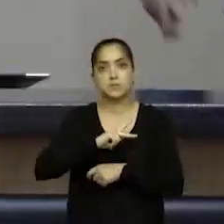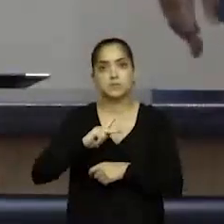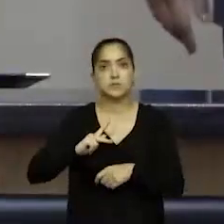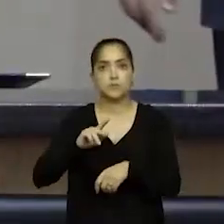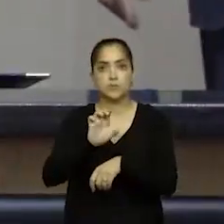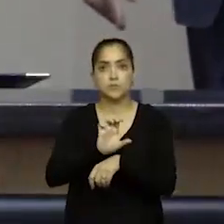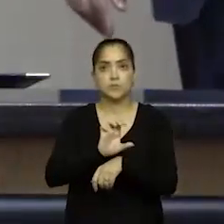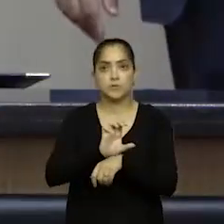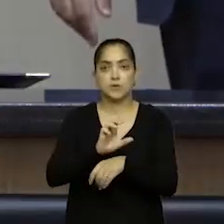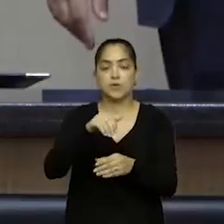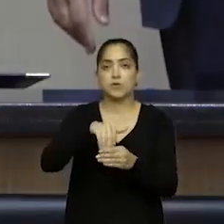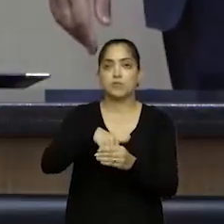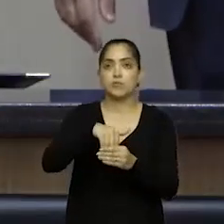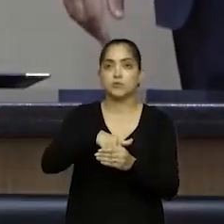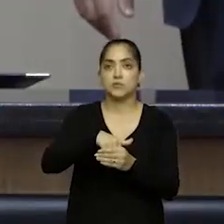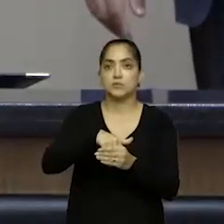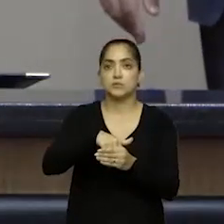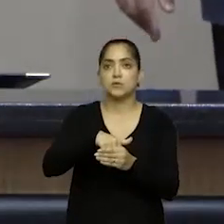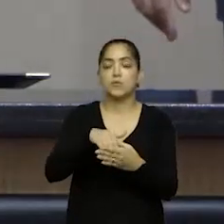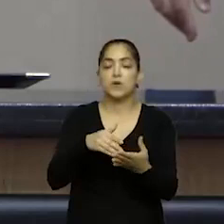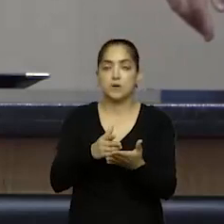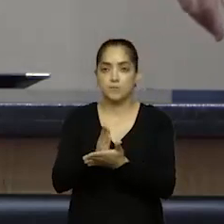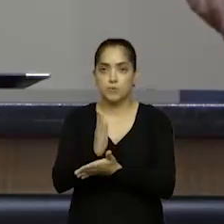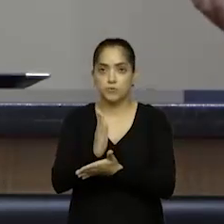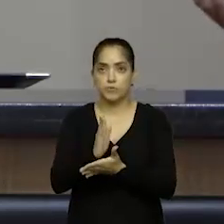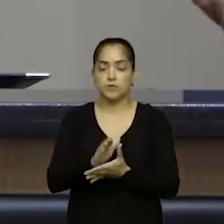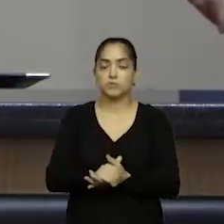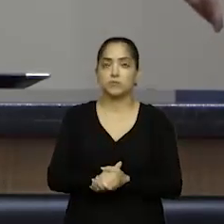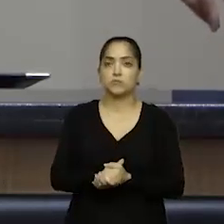Em votação, aprovado.